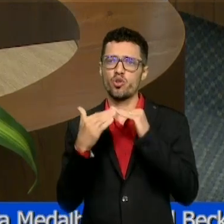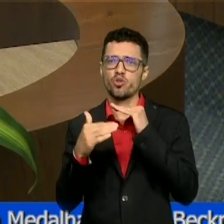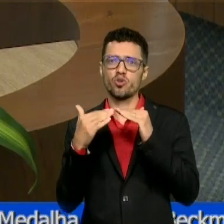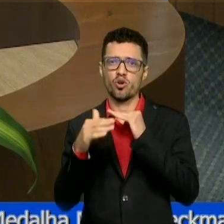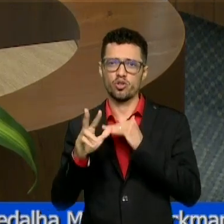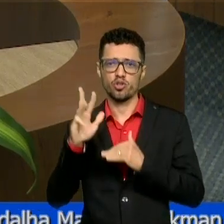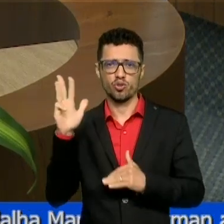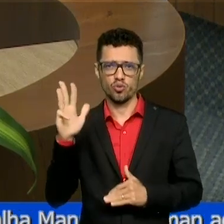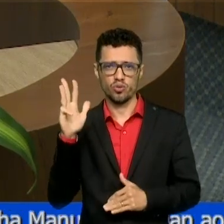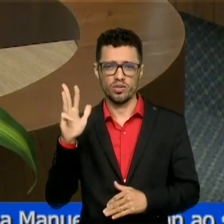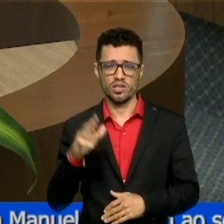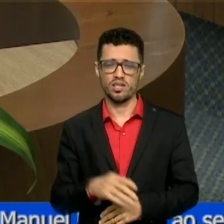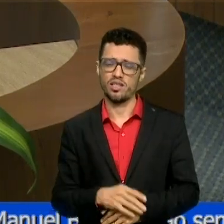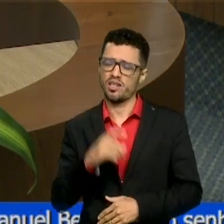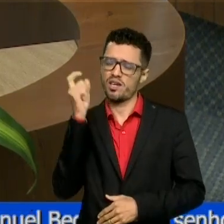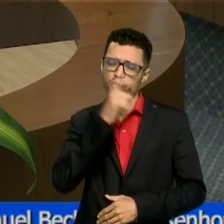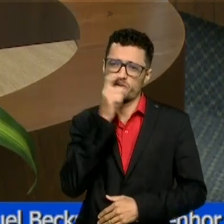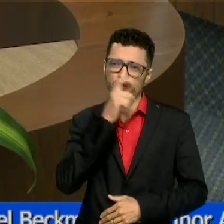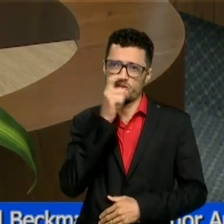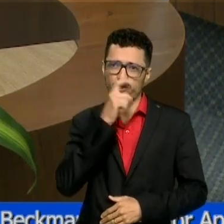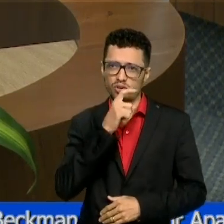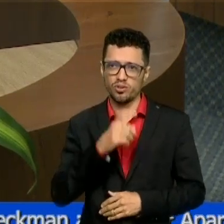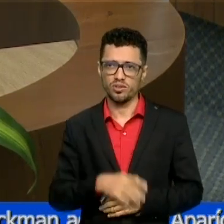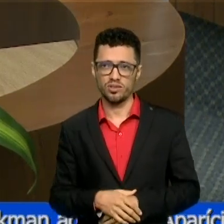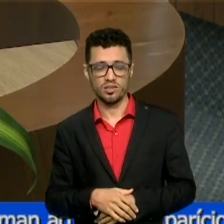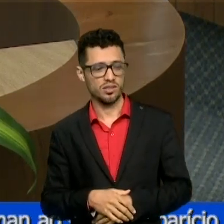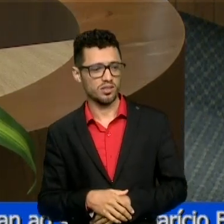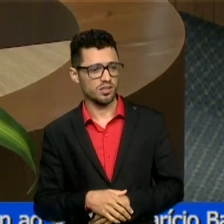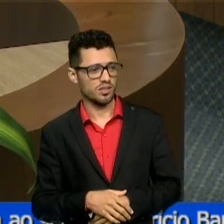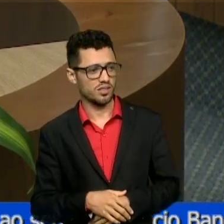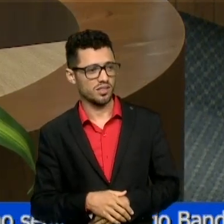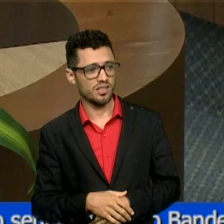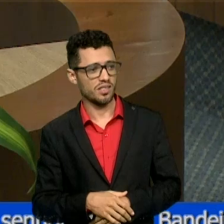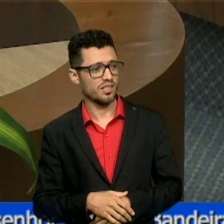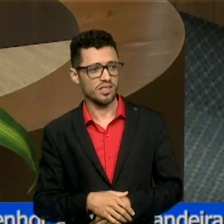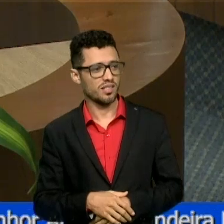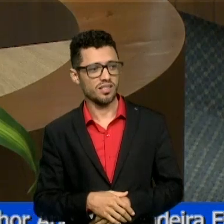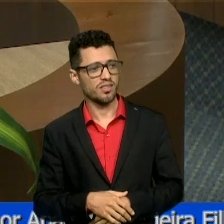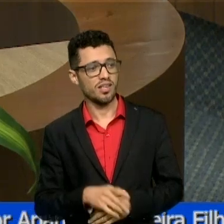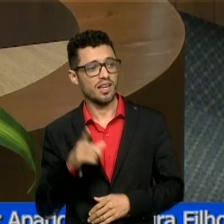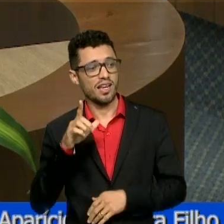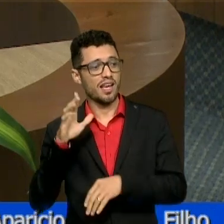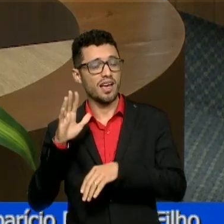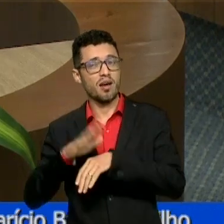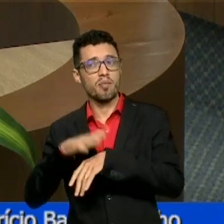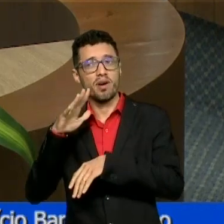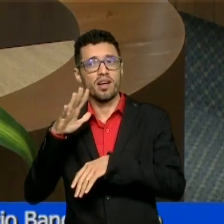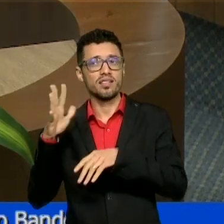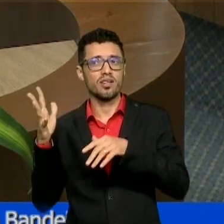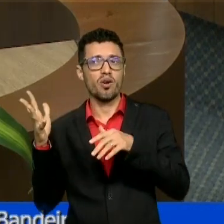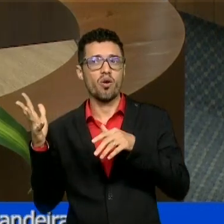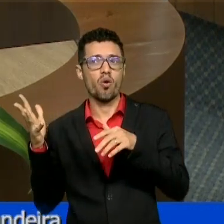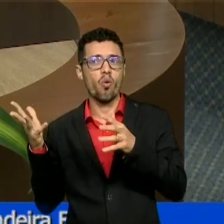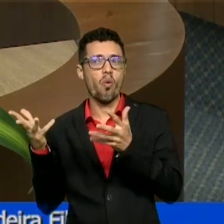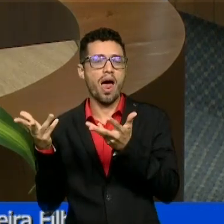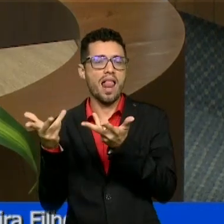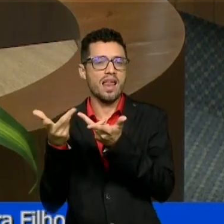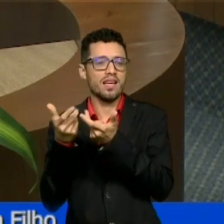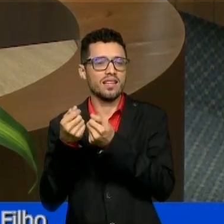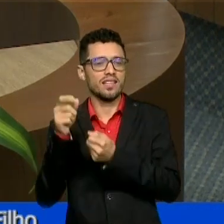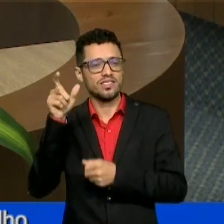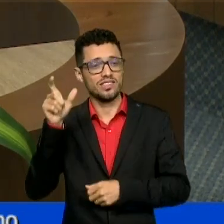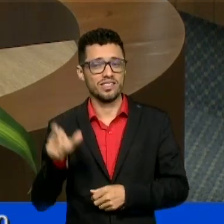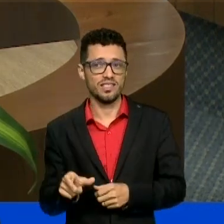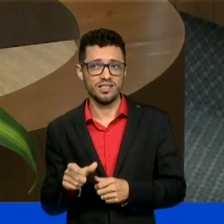digo, está aí como você está enganado. É a maior qualidade dele. Aí o cara não entendeu. Eu digo, por quê? Ele